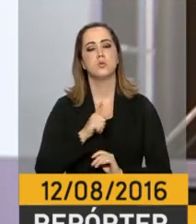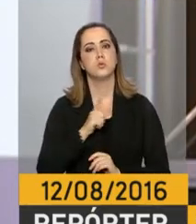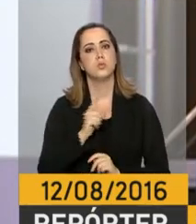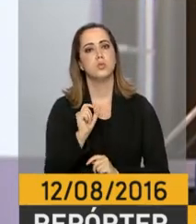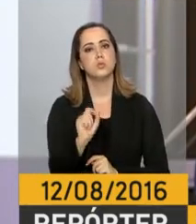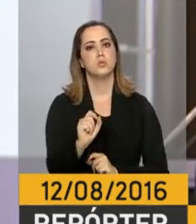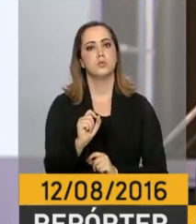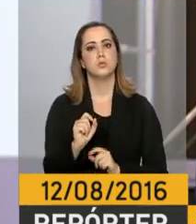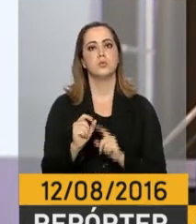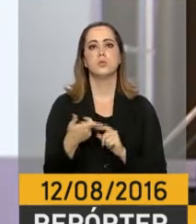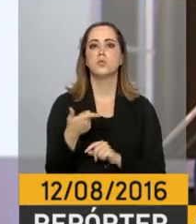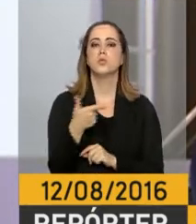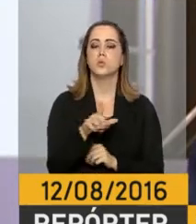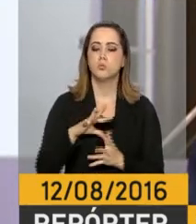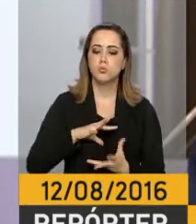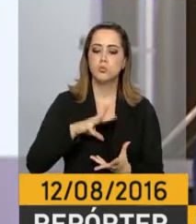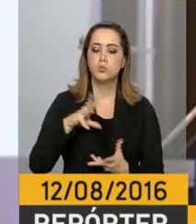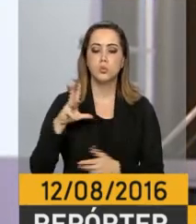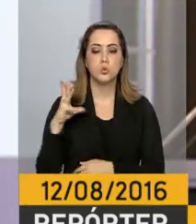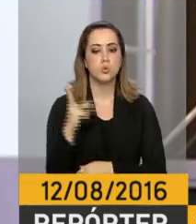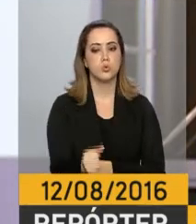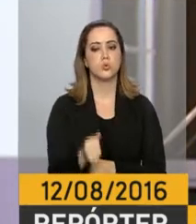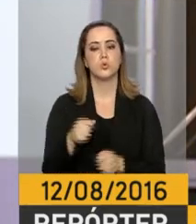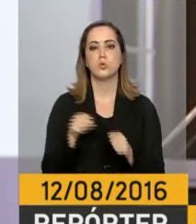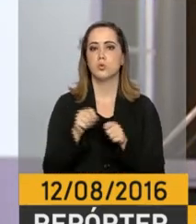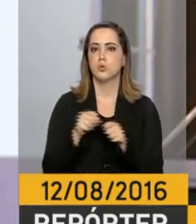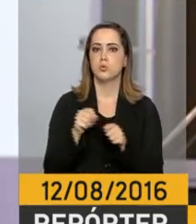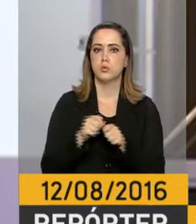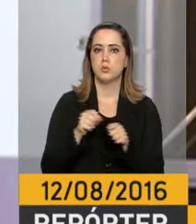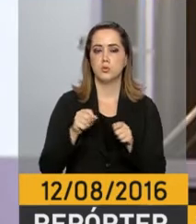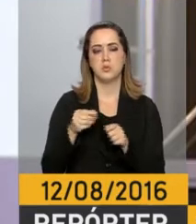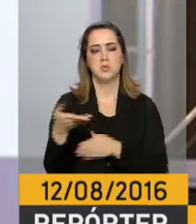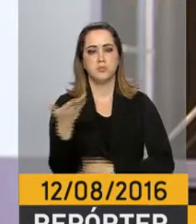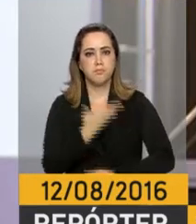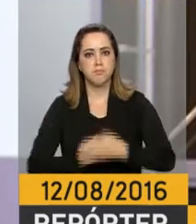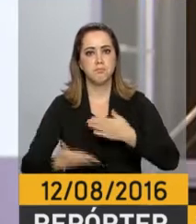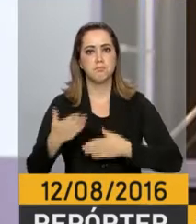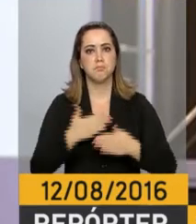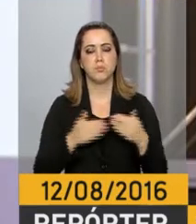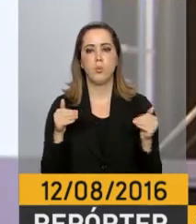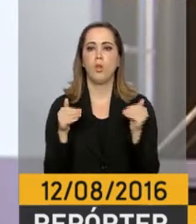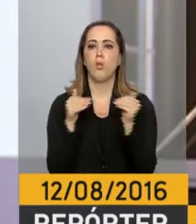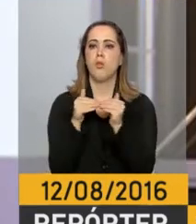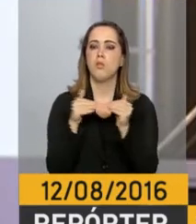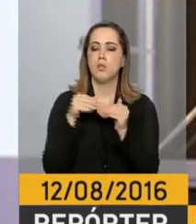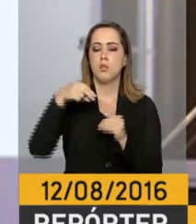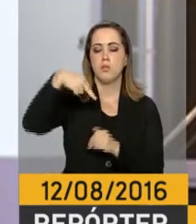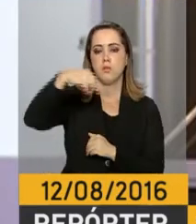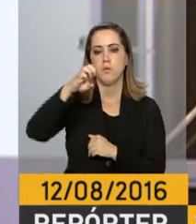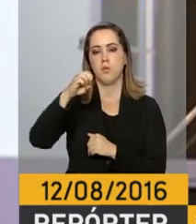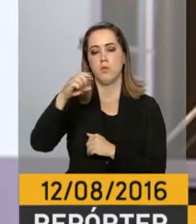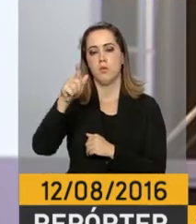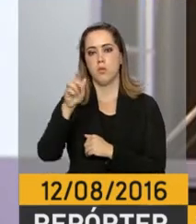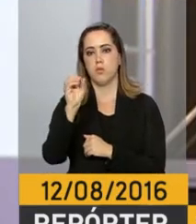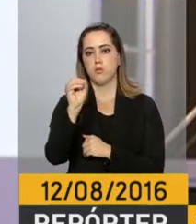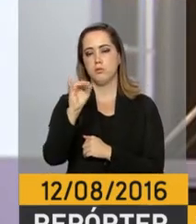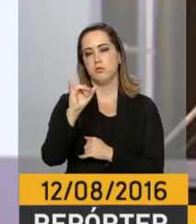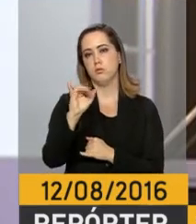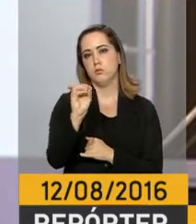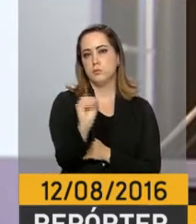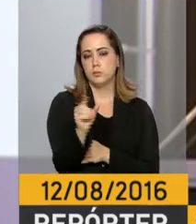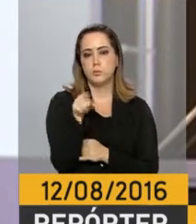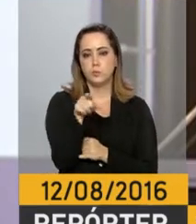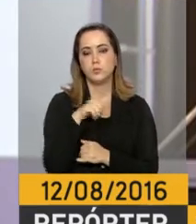que terão na forma de todos fazerem negócios. Se por um lado essas inovações, esse novo